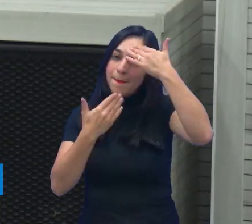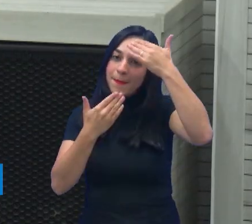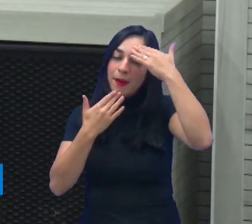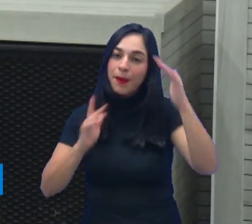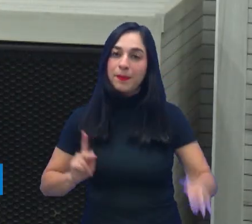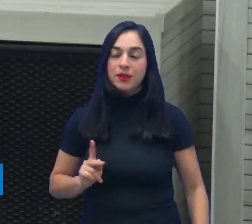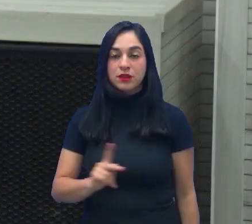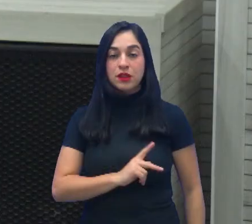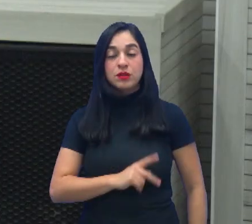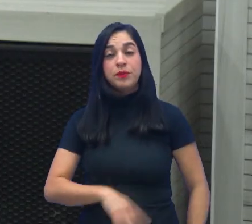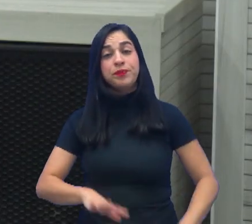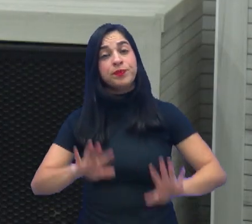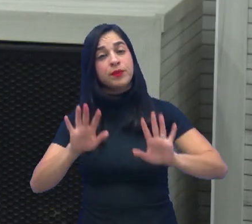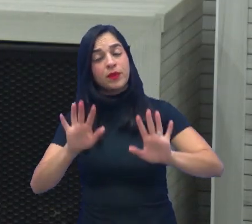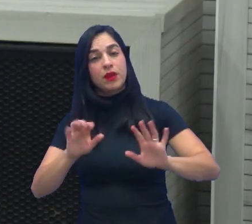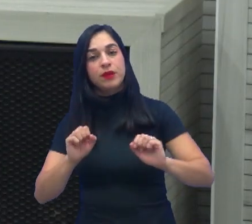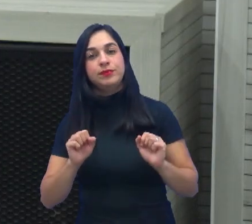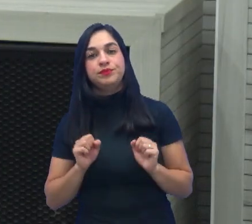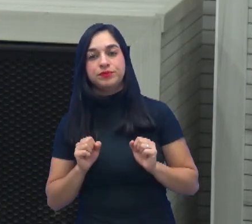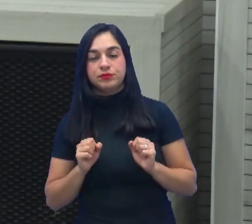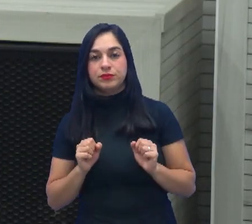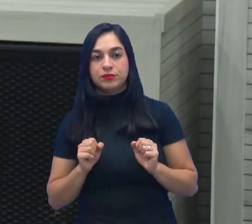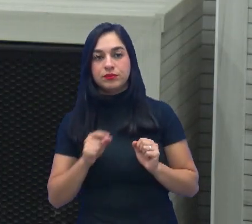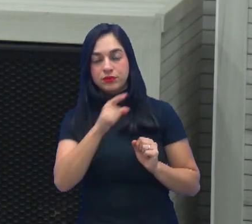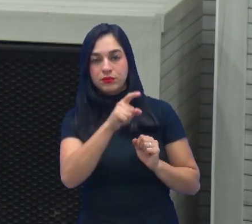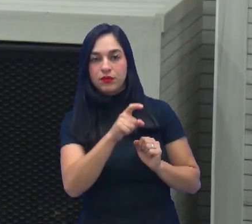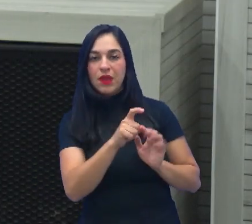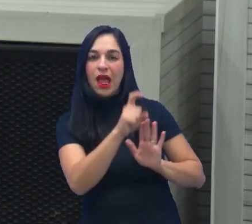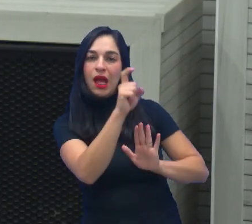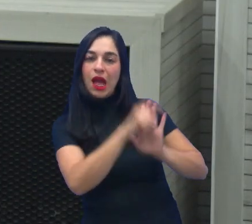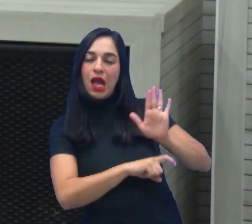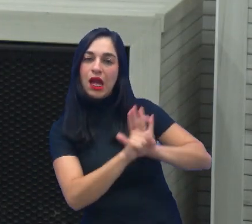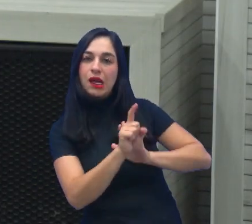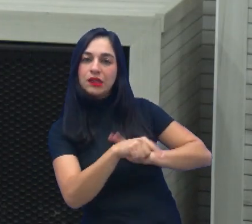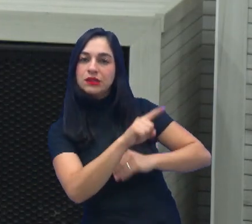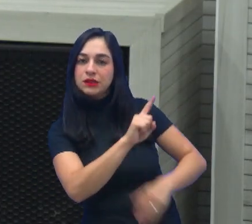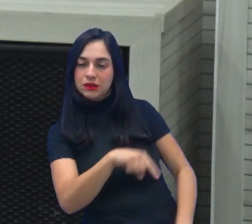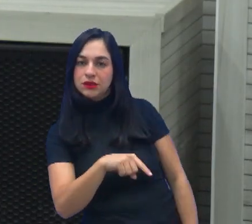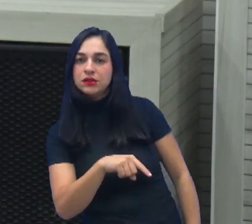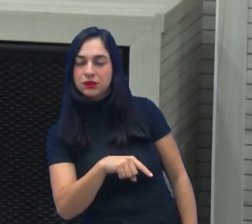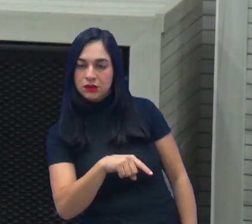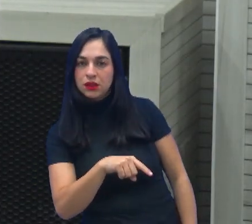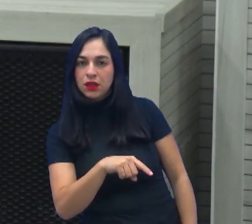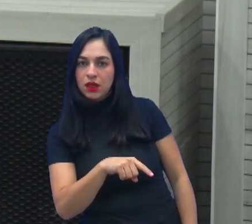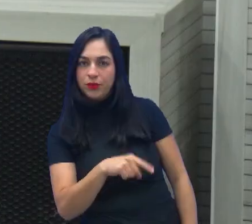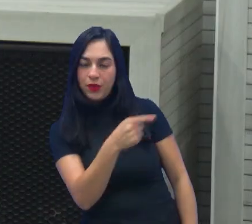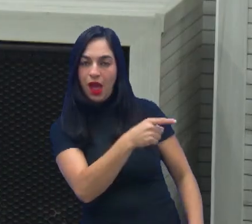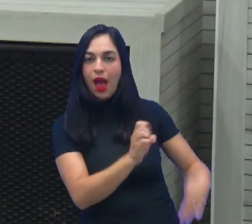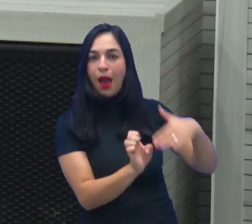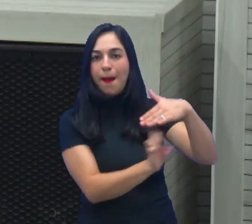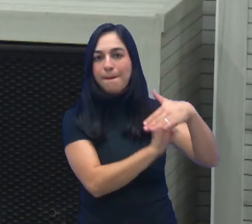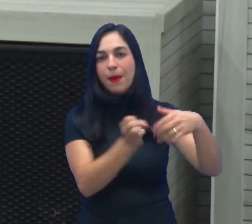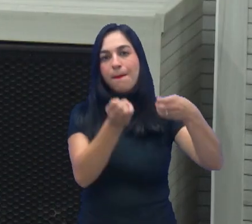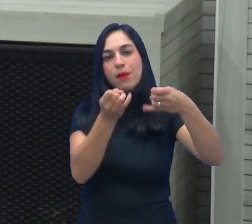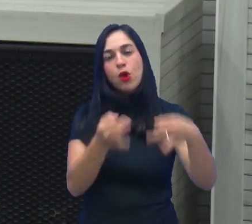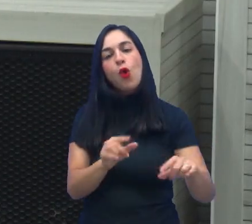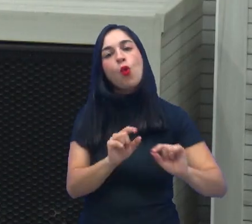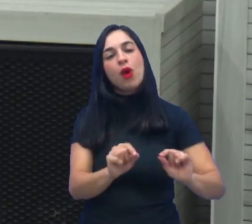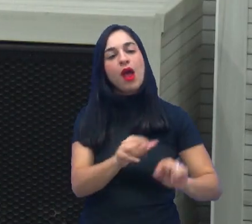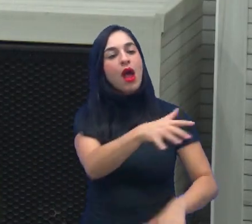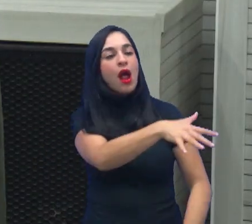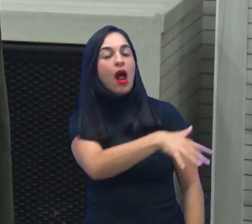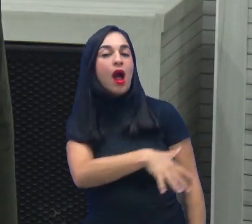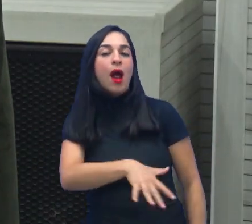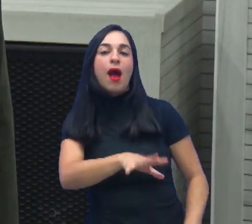É o seguinte, que esse perdão da dívida do IPTU, que a justificativa da empresa foi que o terreno foi ocupado, então eles não